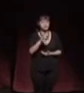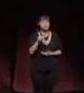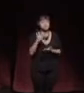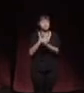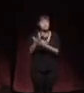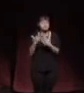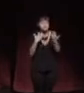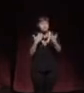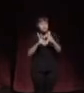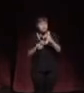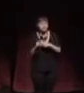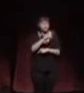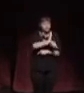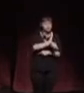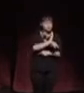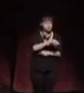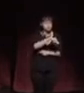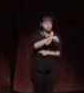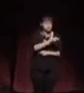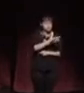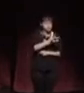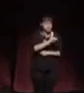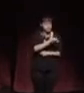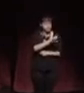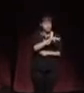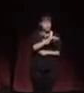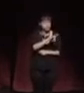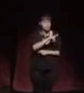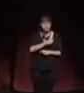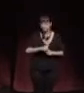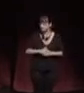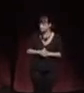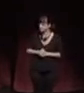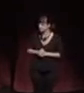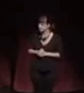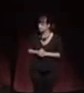Maria Emília, sobre isso.